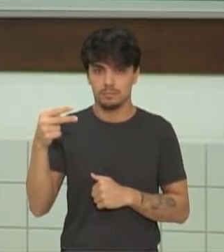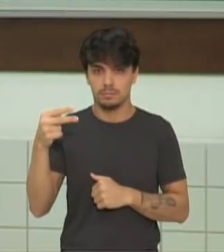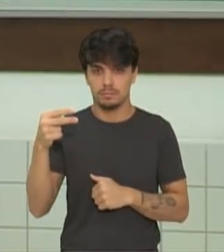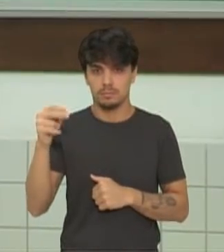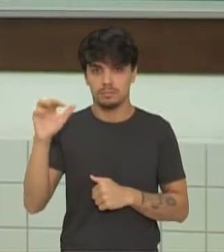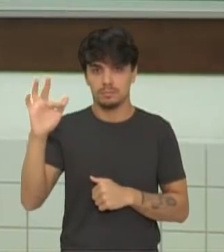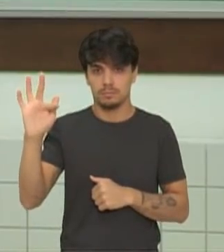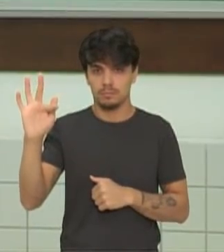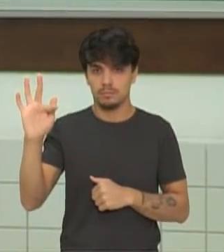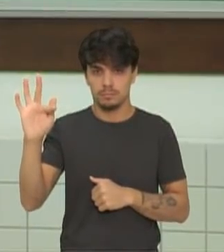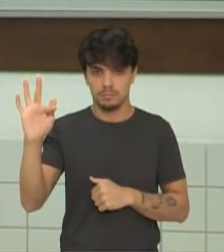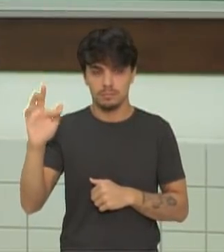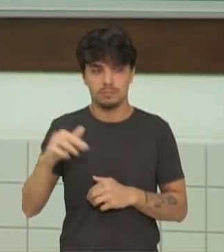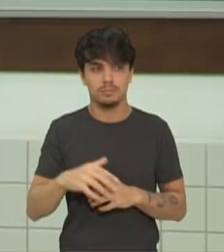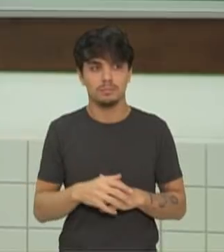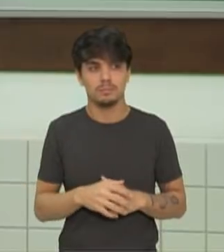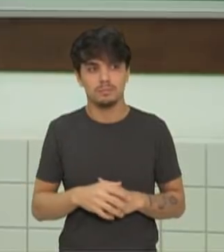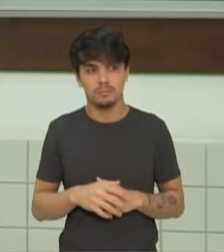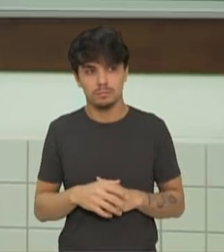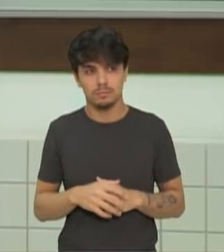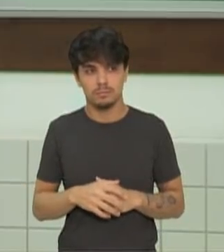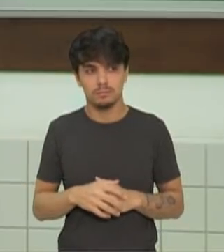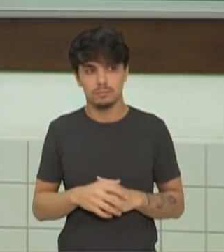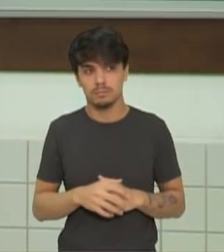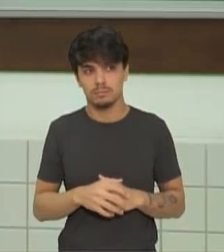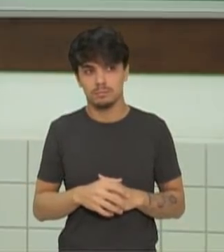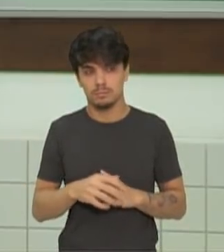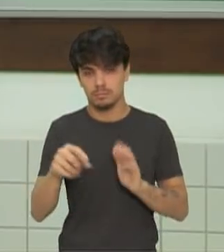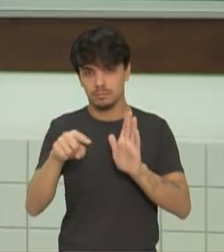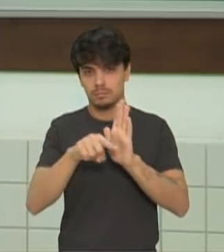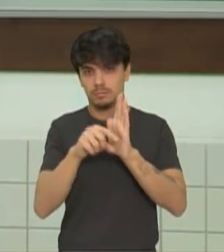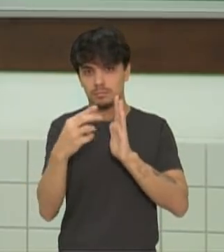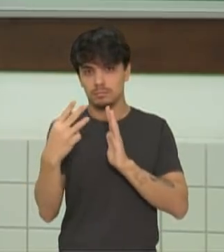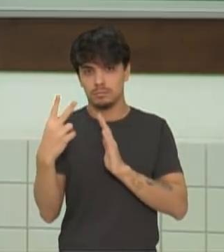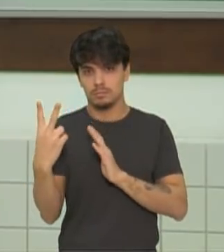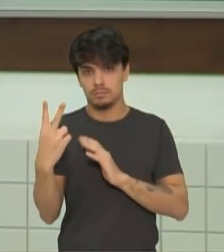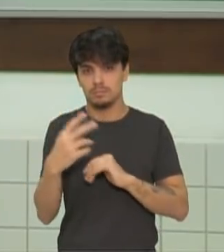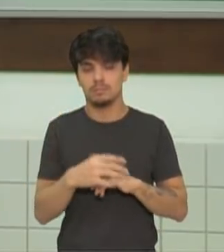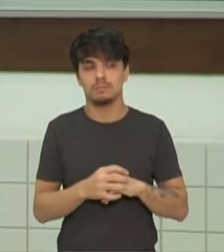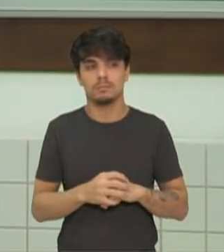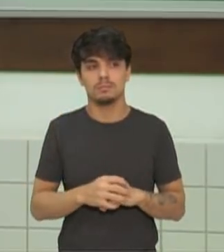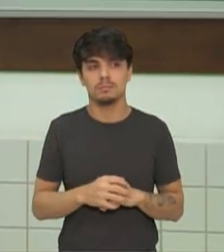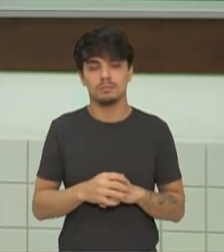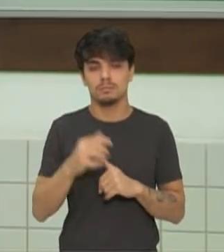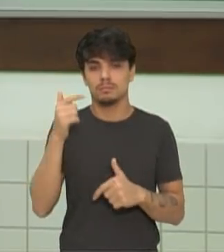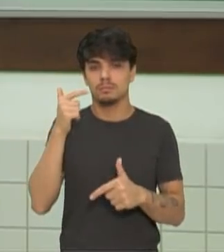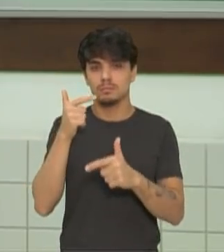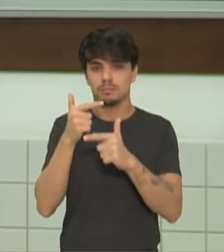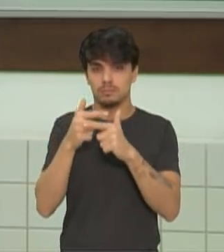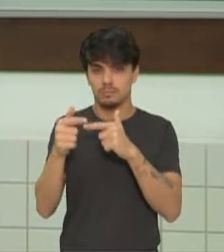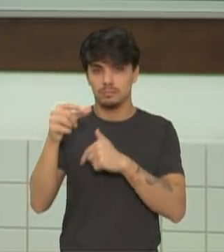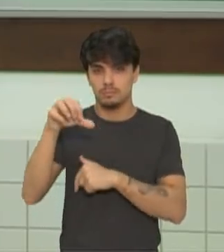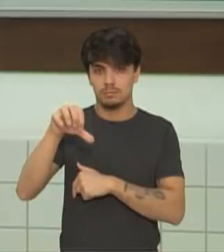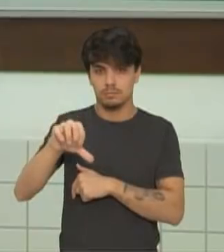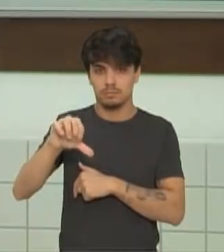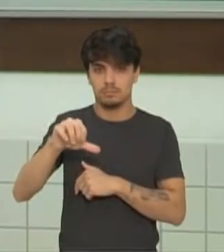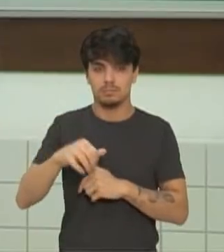a F de Fahrenheit menos 32 divididos por